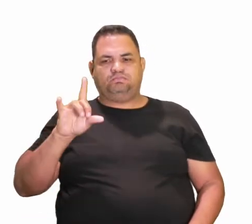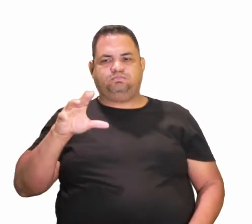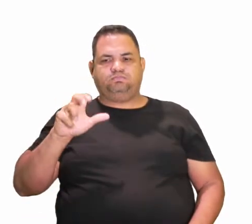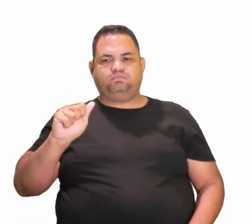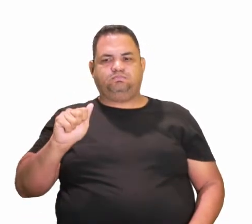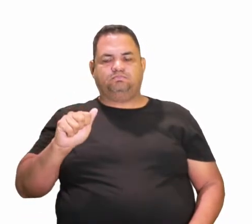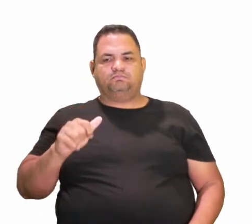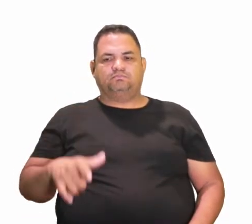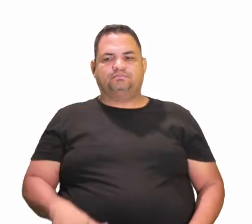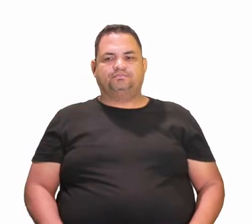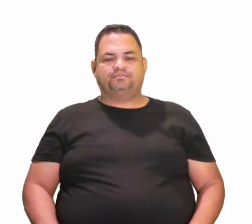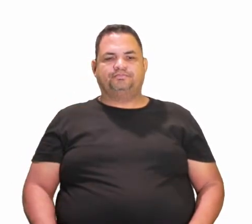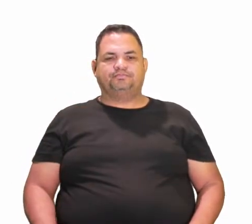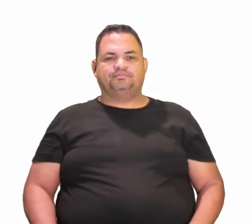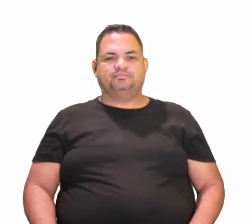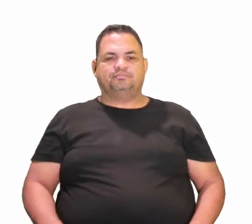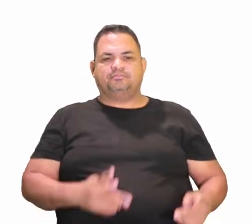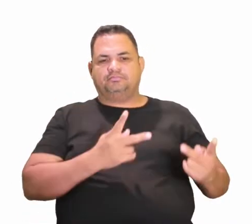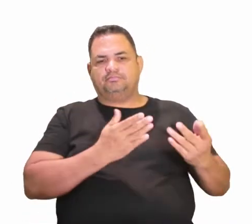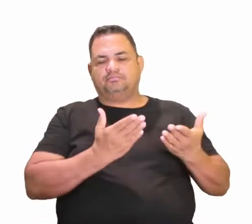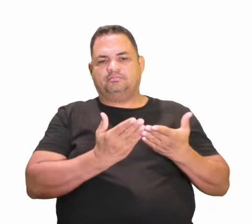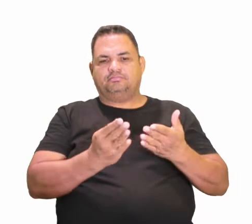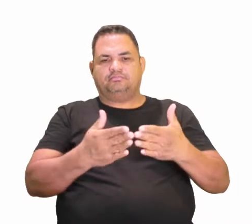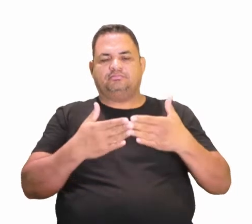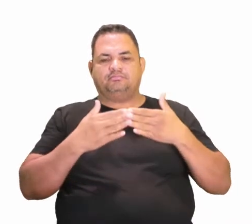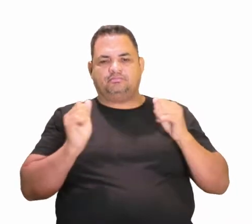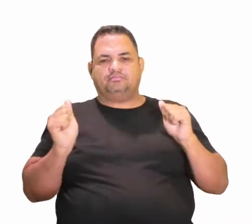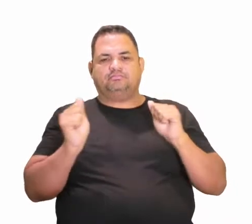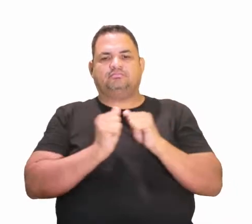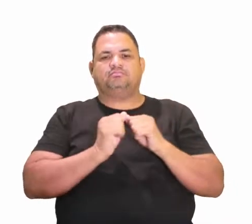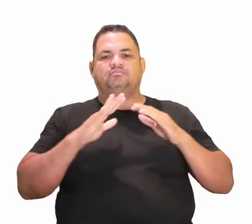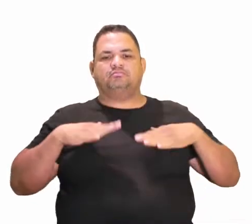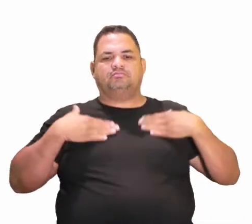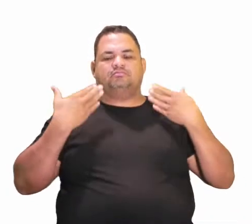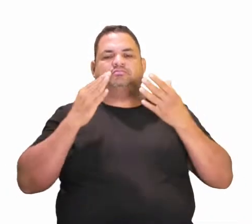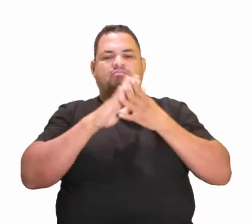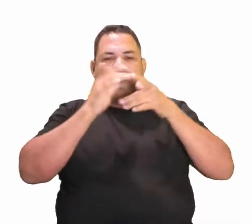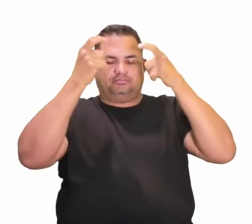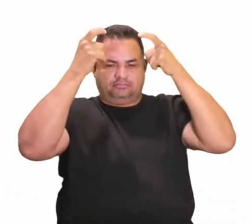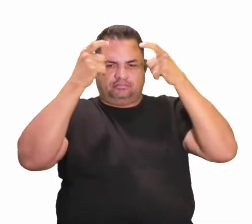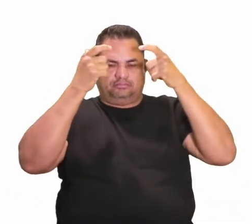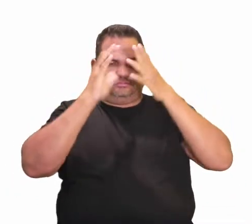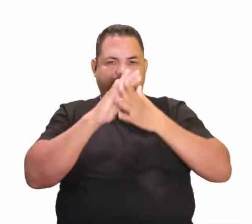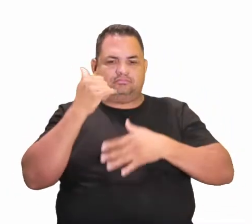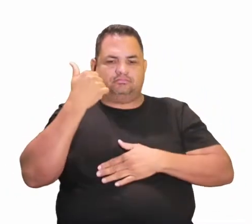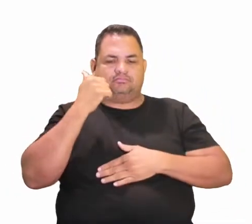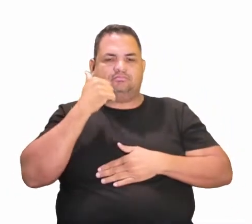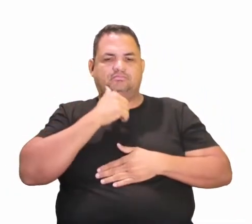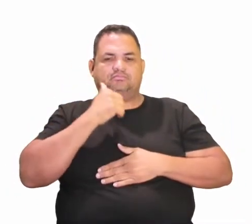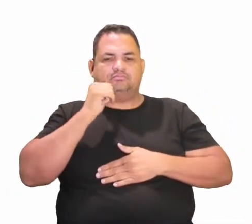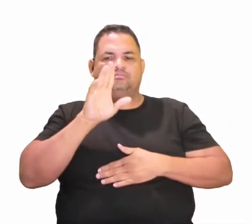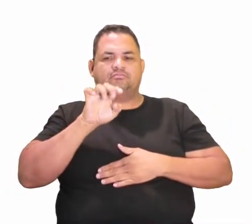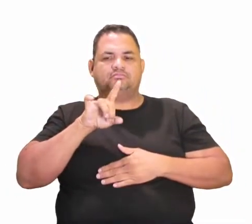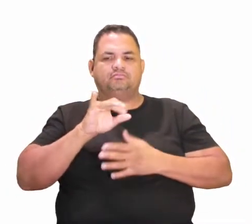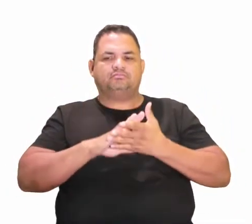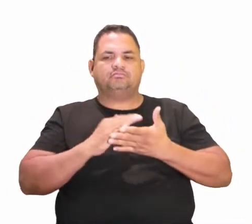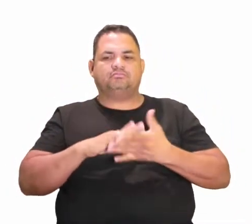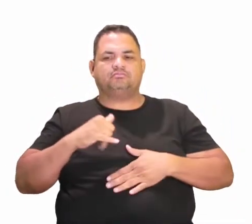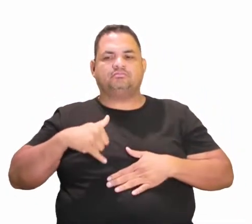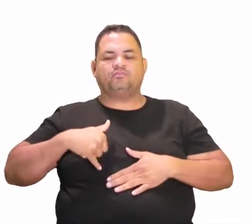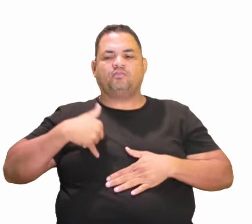One então por favor nos junte-se a nós para uma festa de princesa Amélia está fazendo um ano